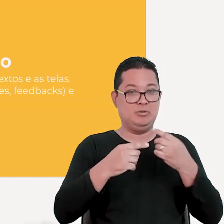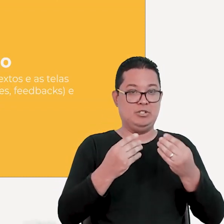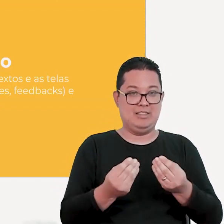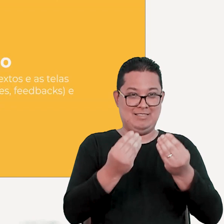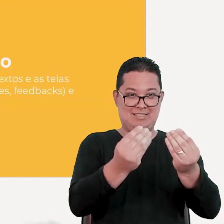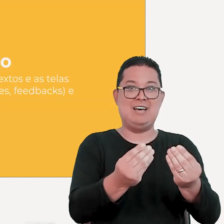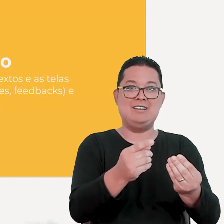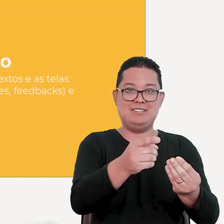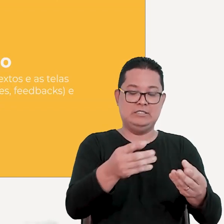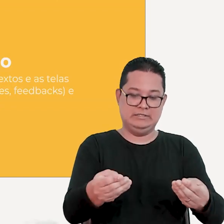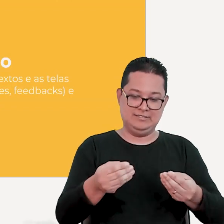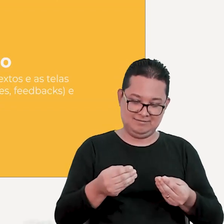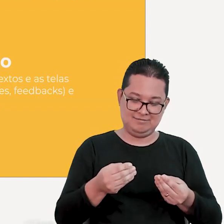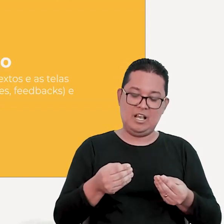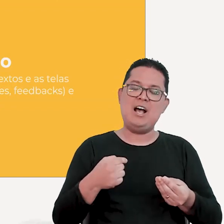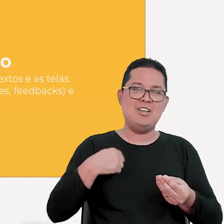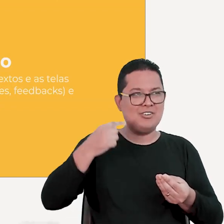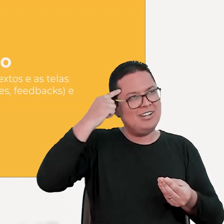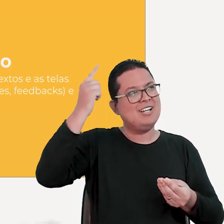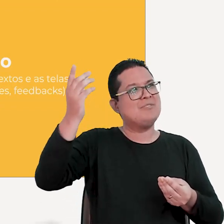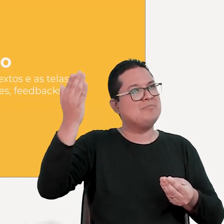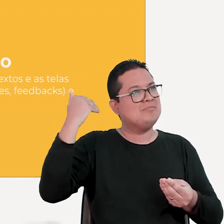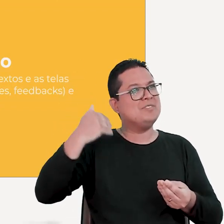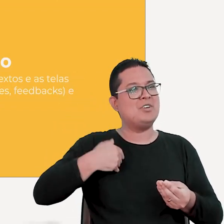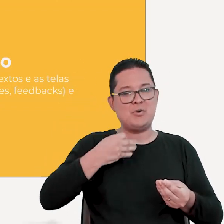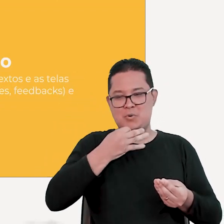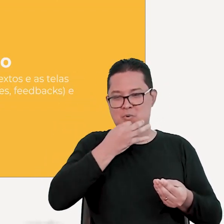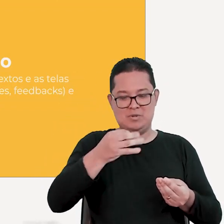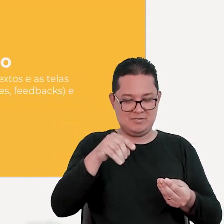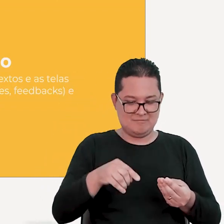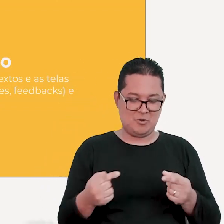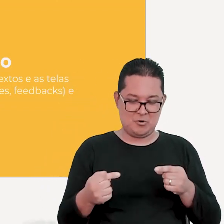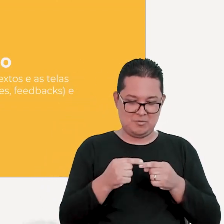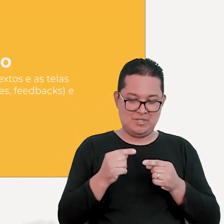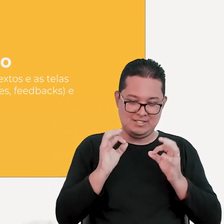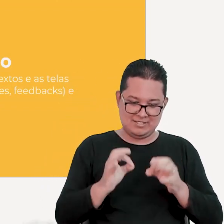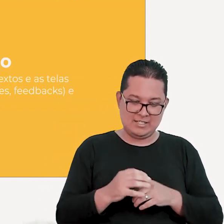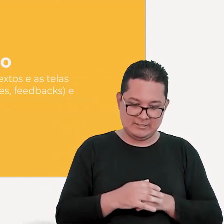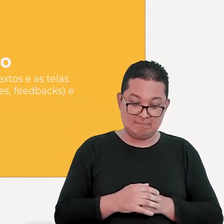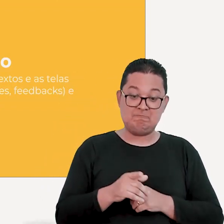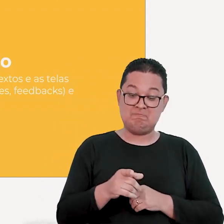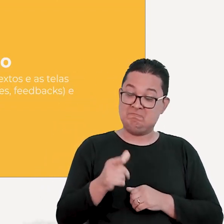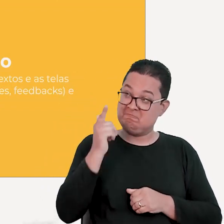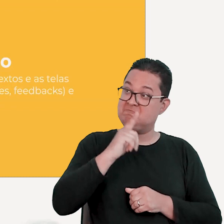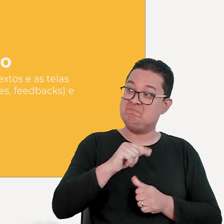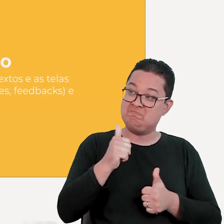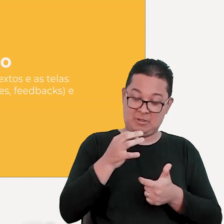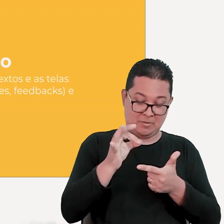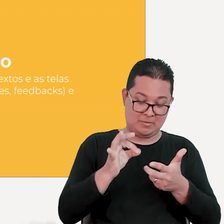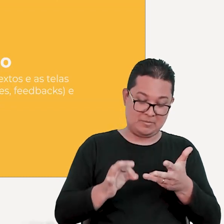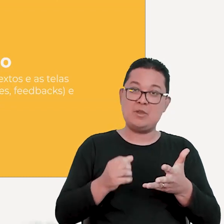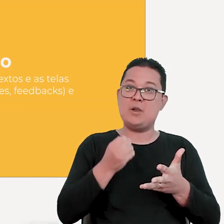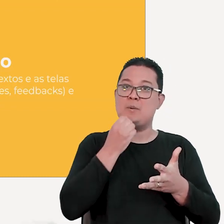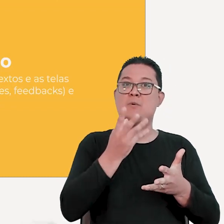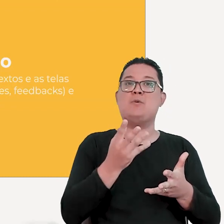validar toda a nossa jornada, todo o nosso fluxo, fica muito mais fácil, porque a gente